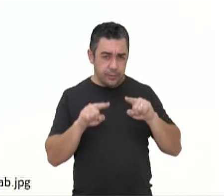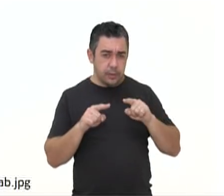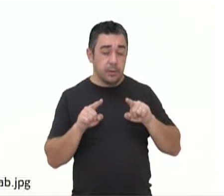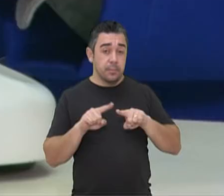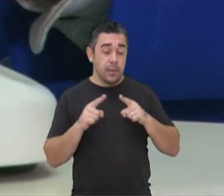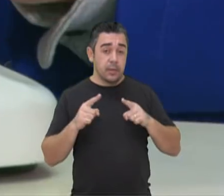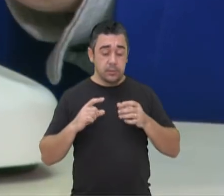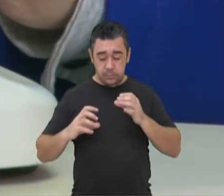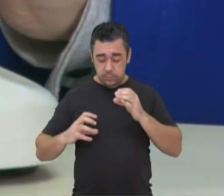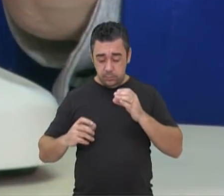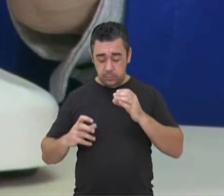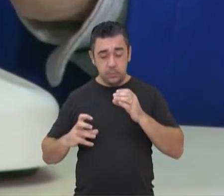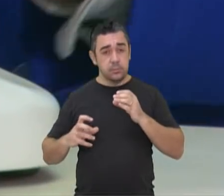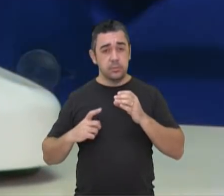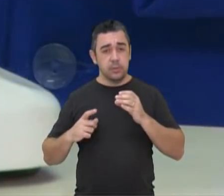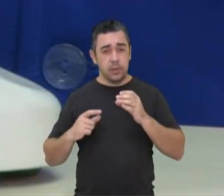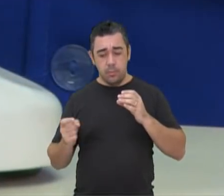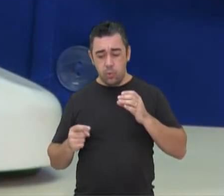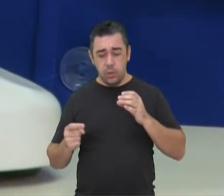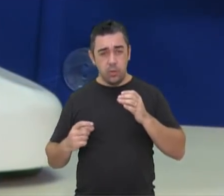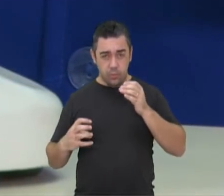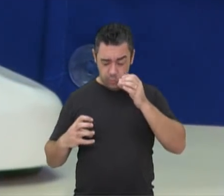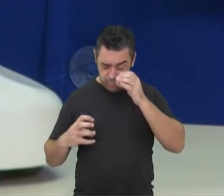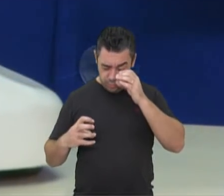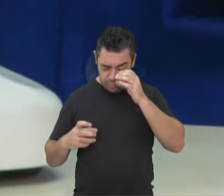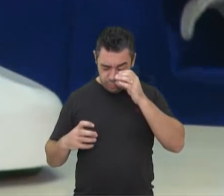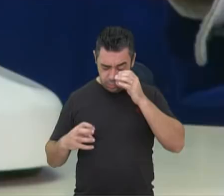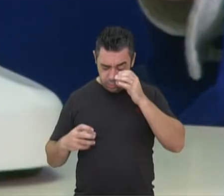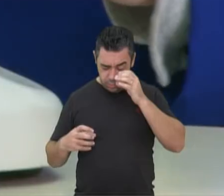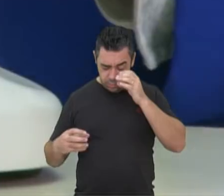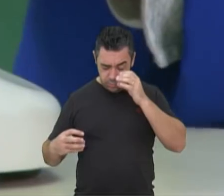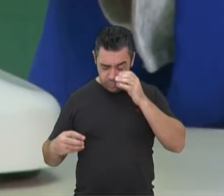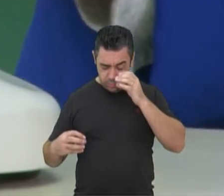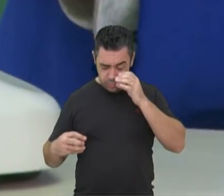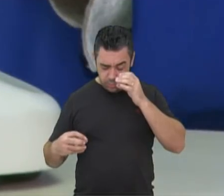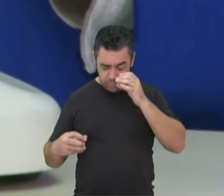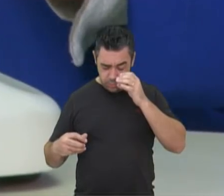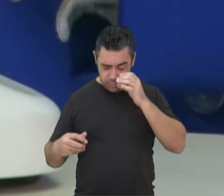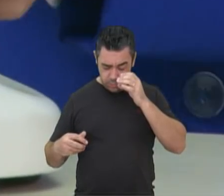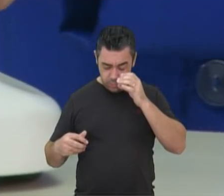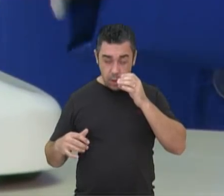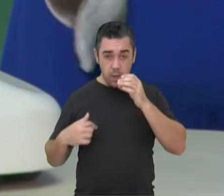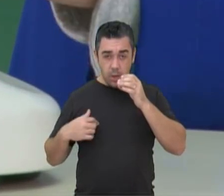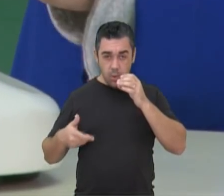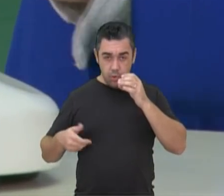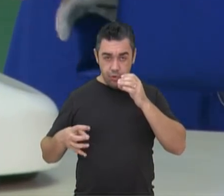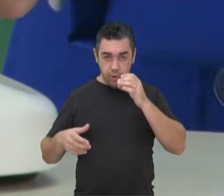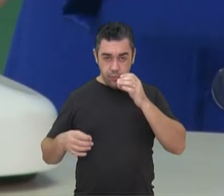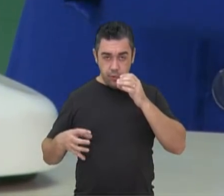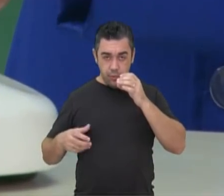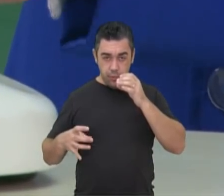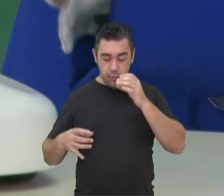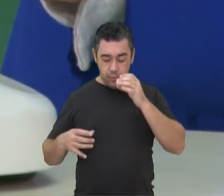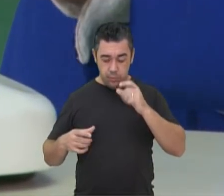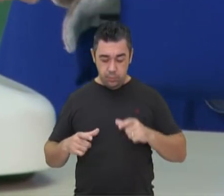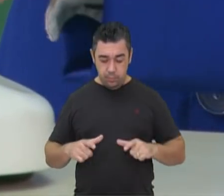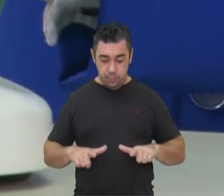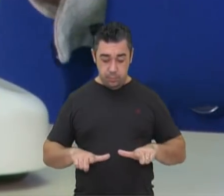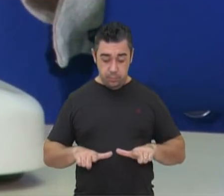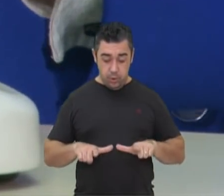próximo ao braço eu tenho dois botões. Qual é a função desses dois botões? Ao girá-los, quando eu mexo no